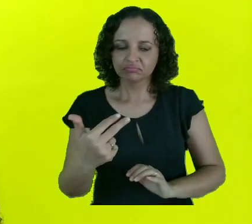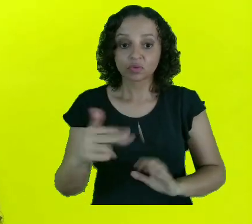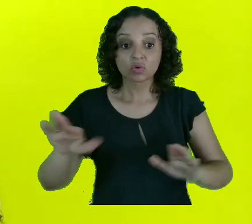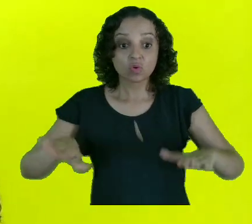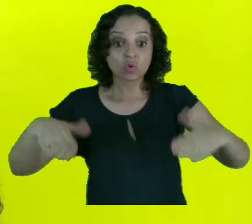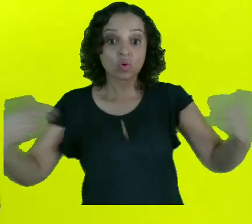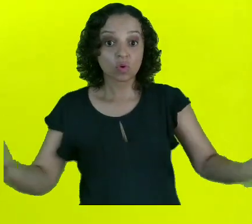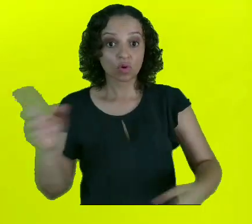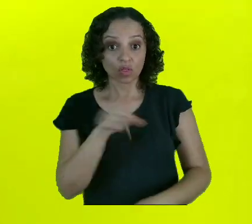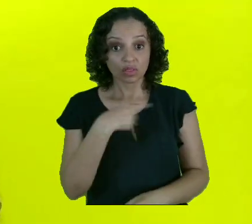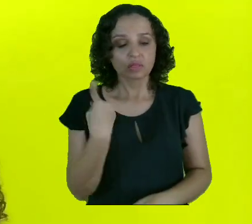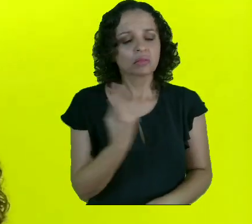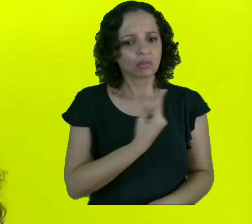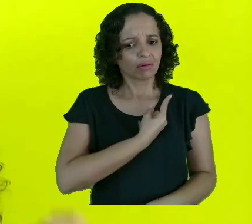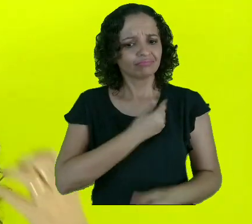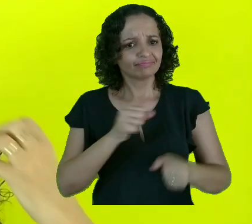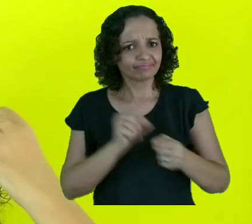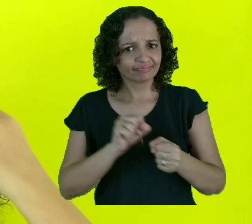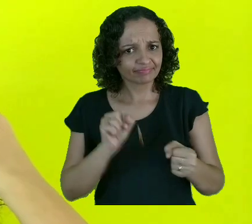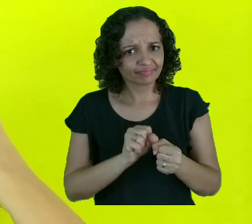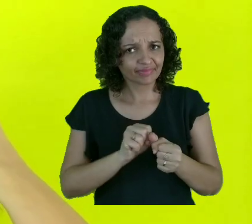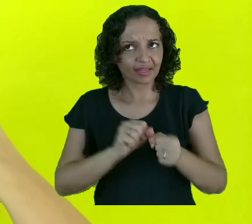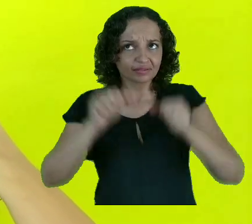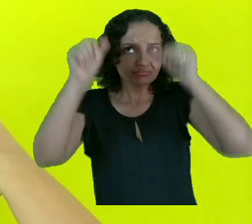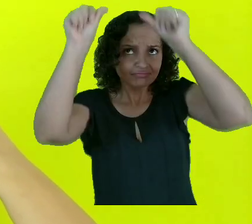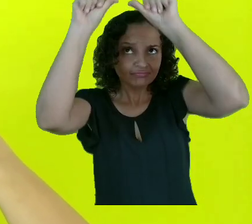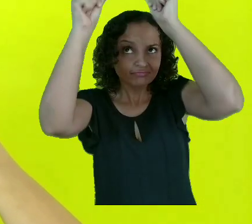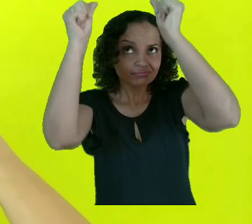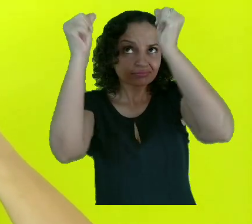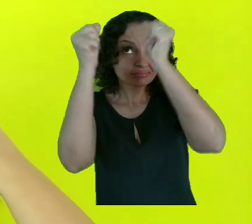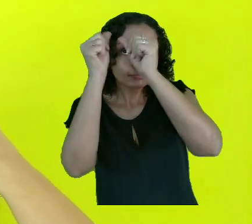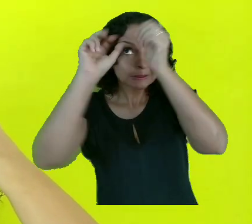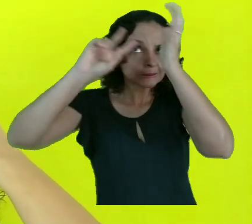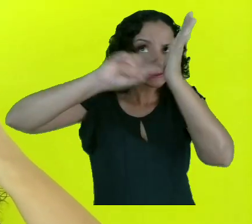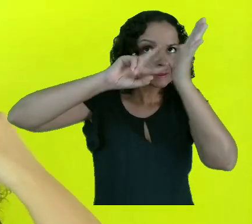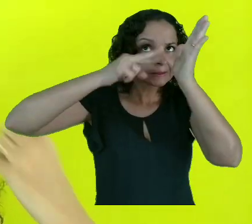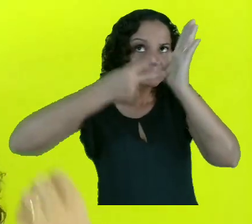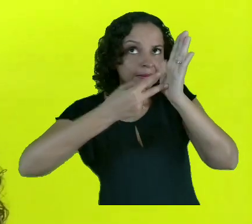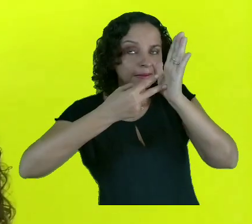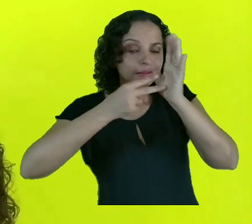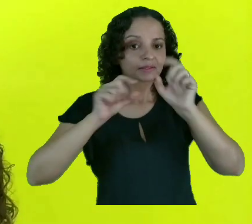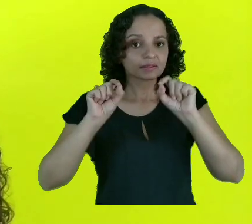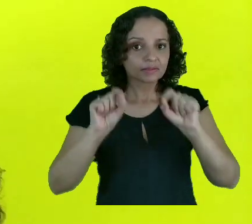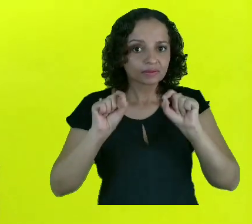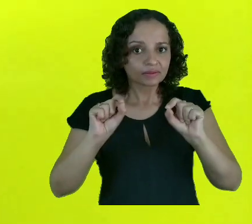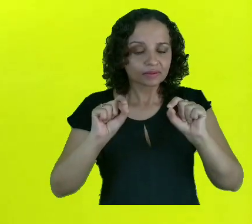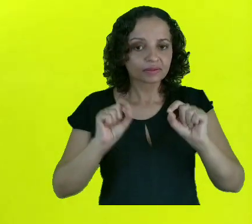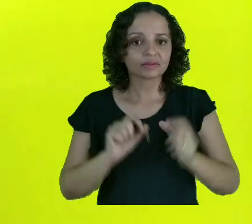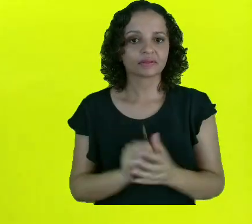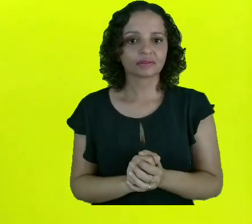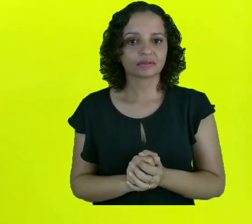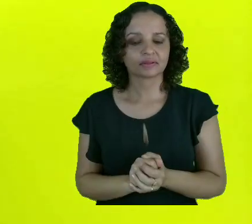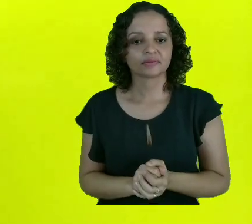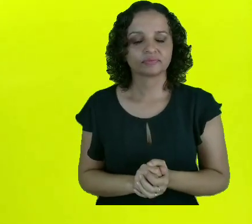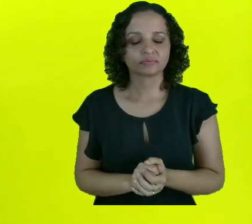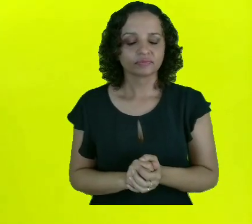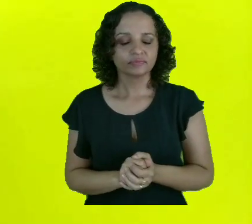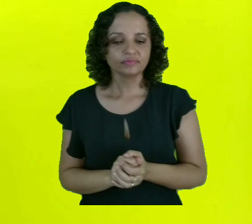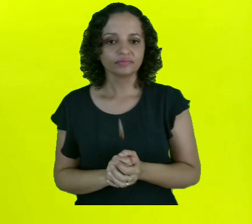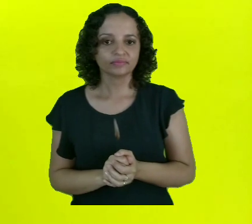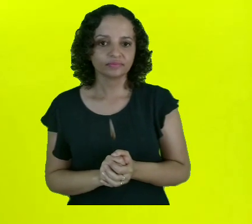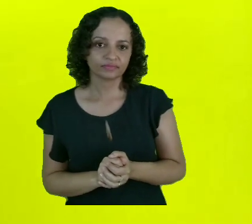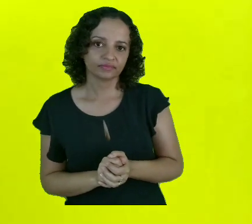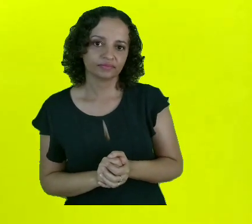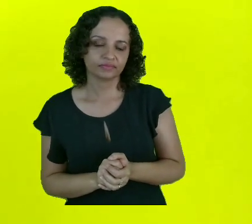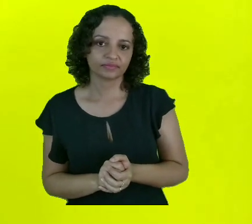isso, nós criamos automaticamente a nossa imagem acústica, que é o